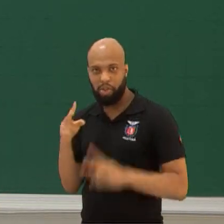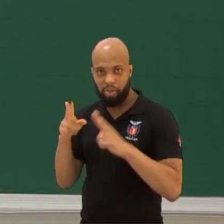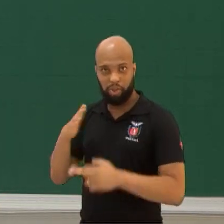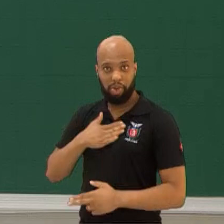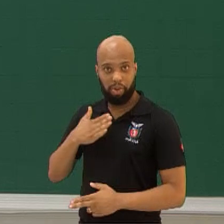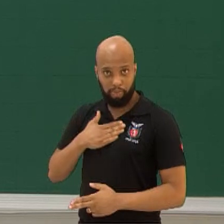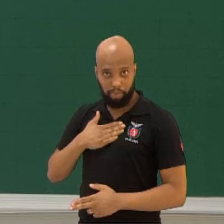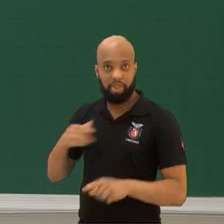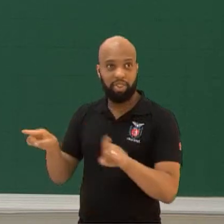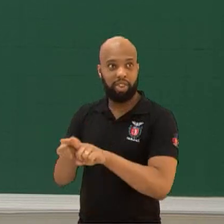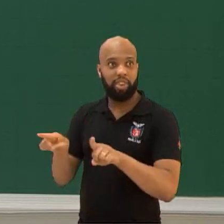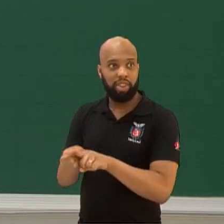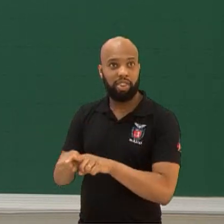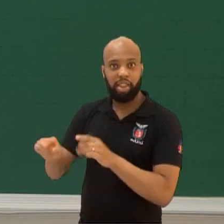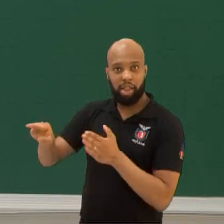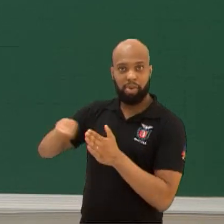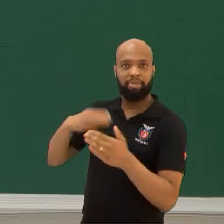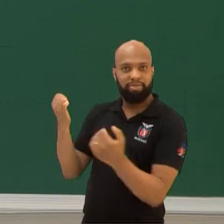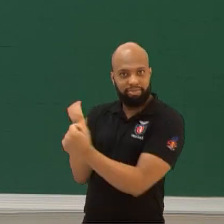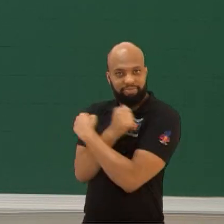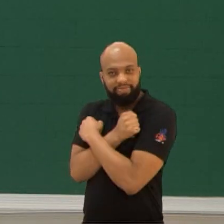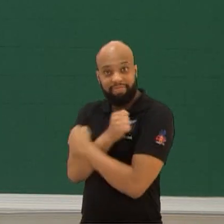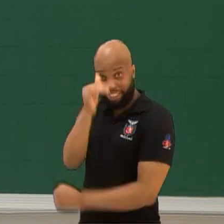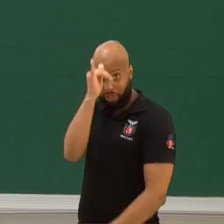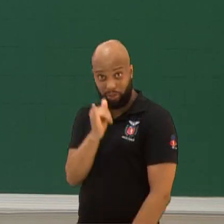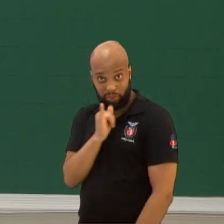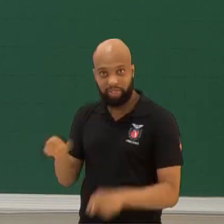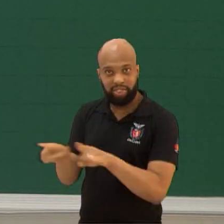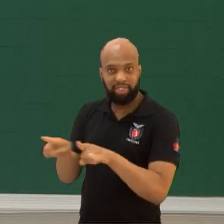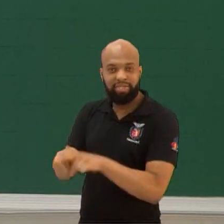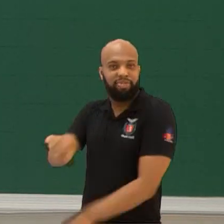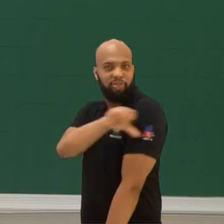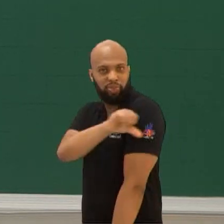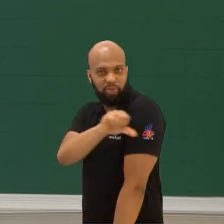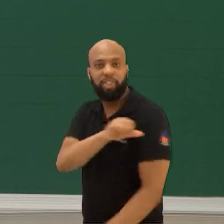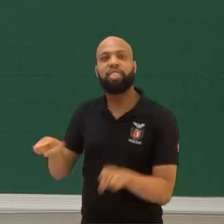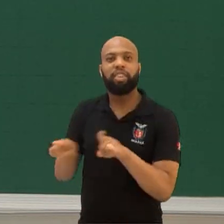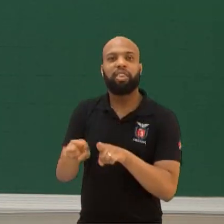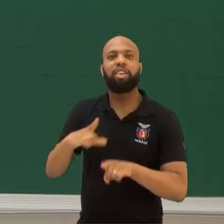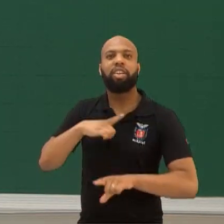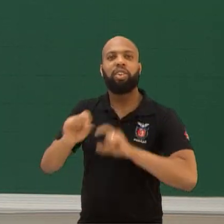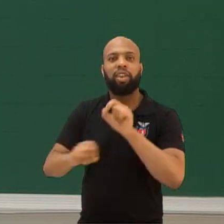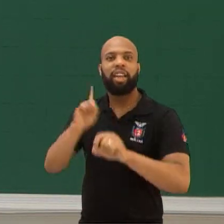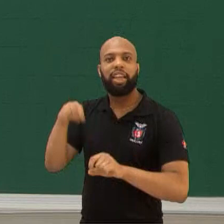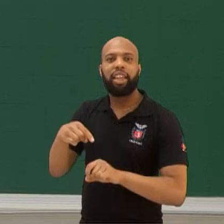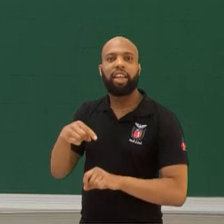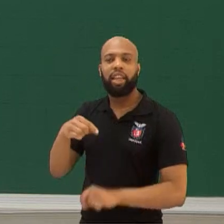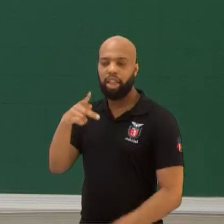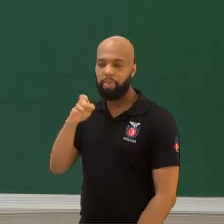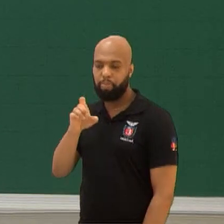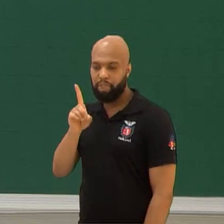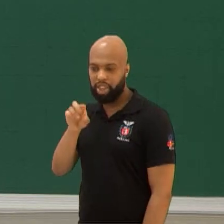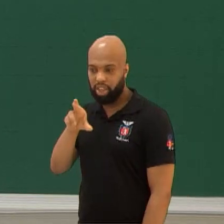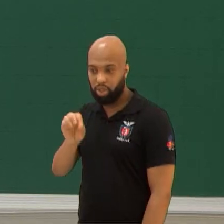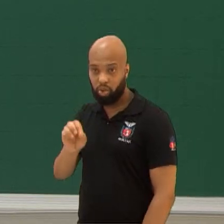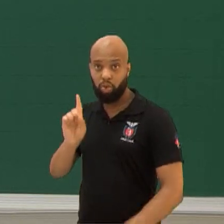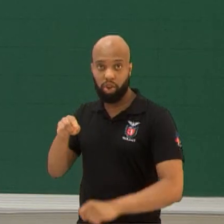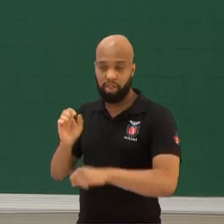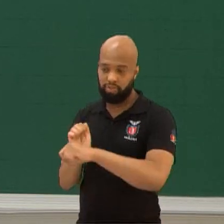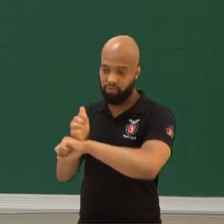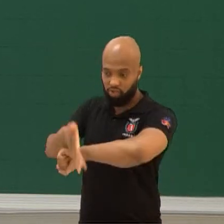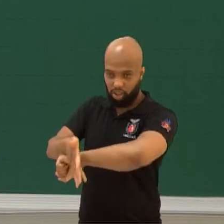Erasmo Piloto, mandando um abração para todos os alunos do nono ano. Tenho também aqui o Pedro Araújo Marques, de Foz do